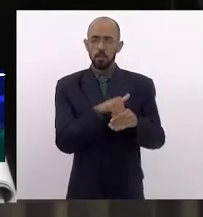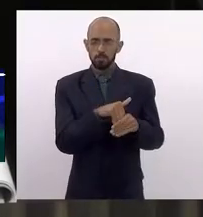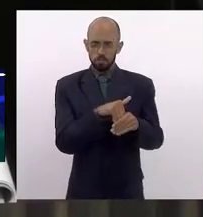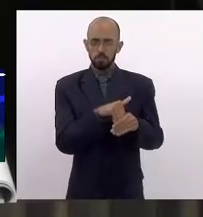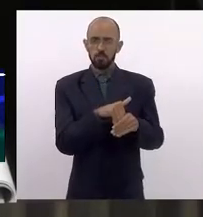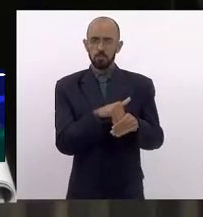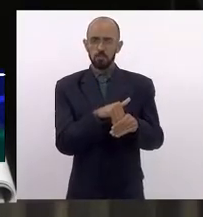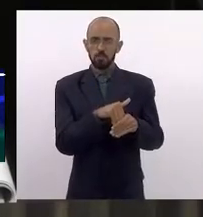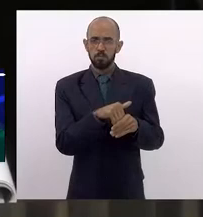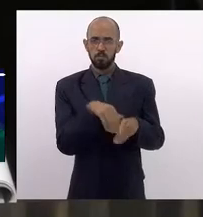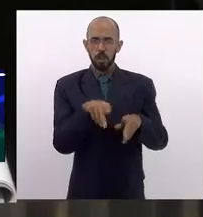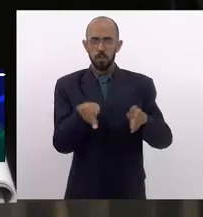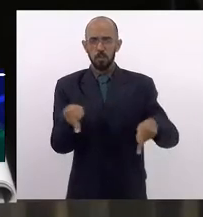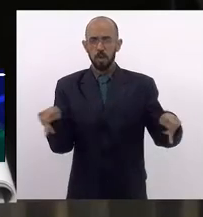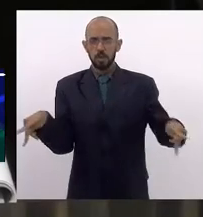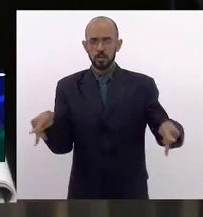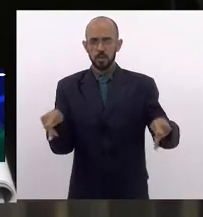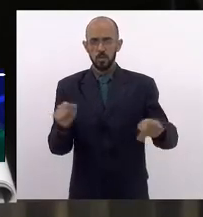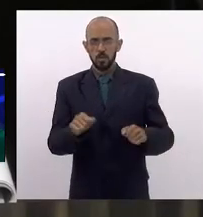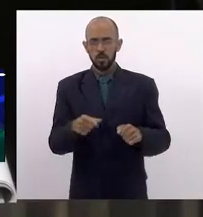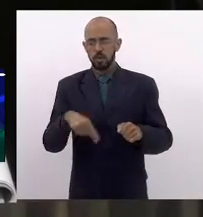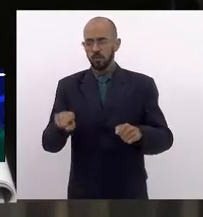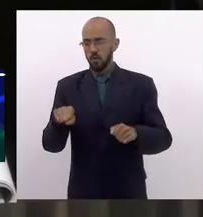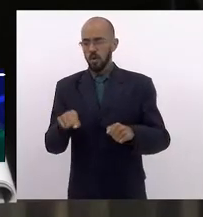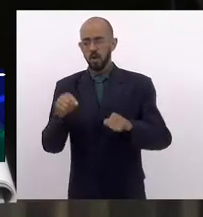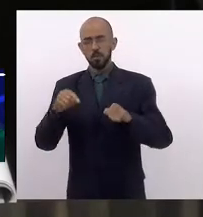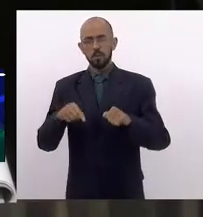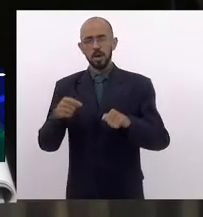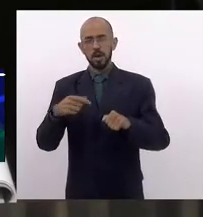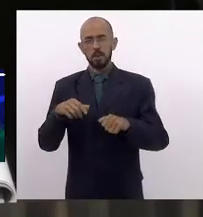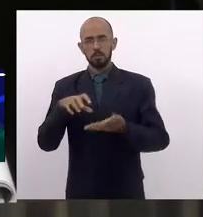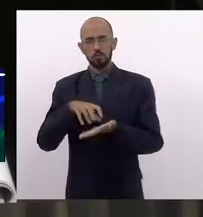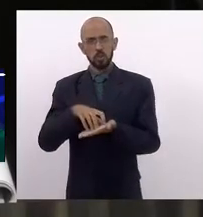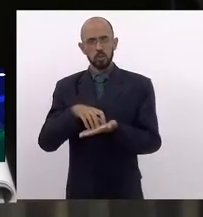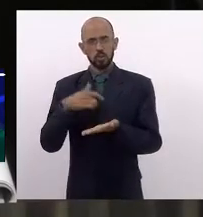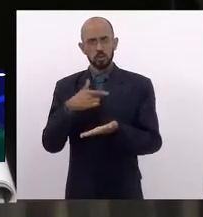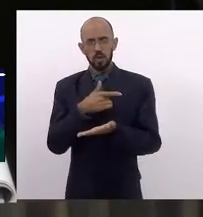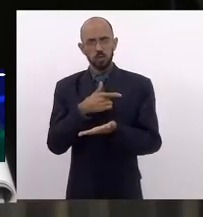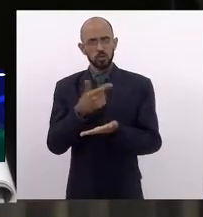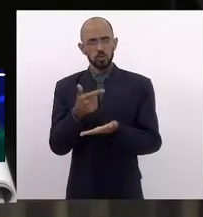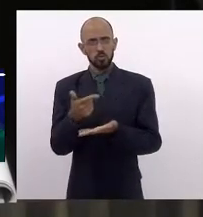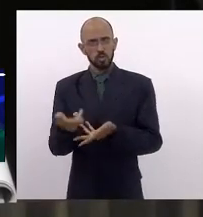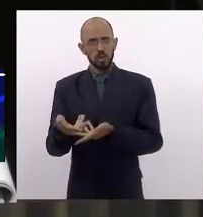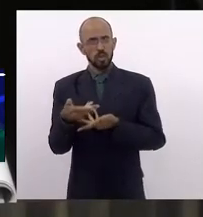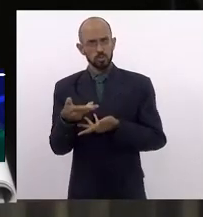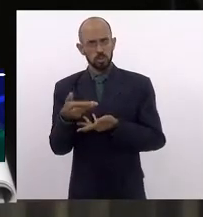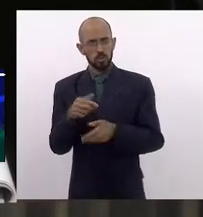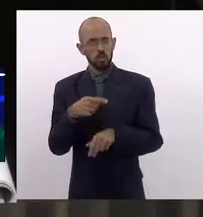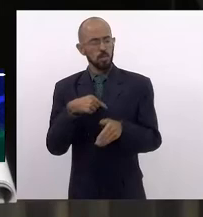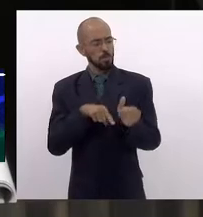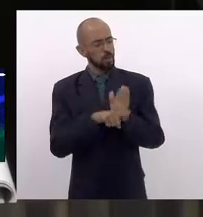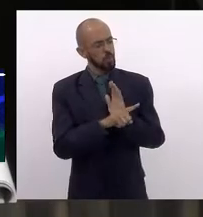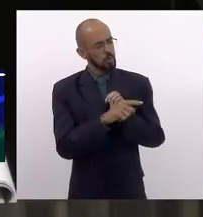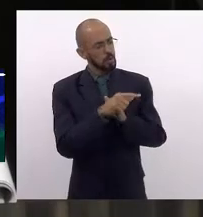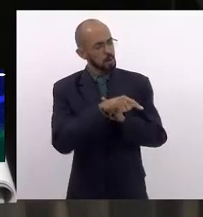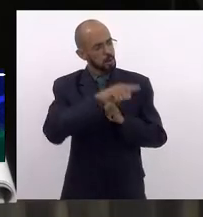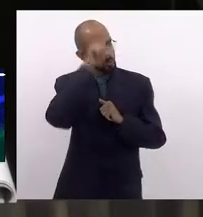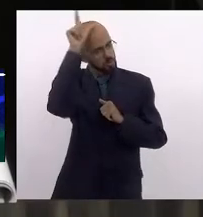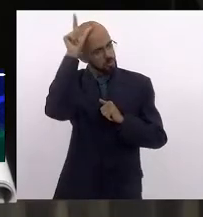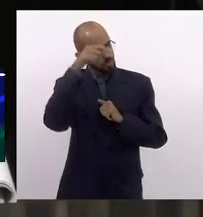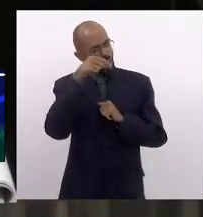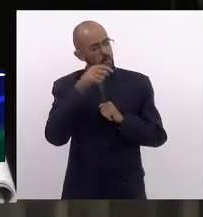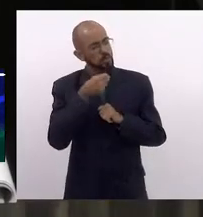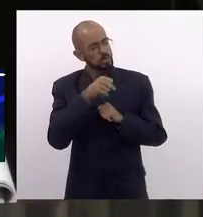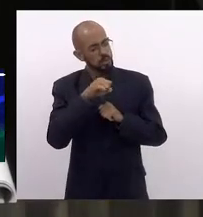que procuram as unidades de saúde e não se atendimento eu entreguei o novo de ficar dos Paulo se poderia fazer a